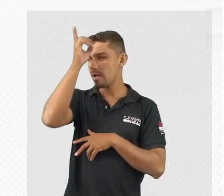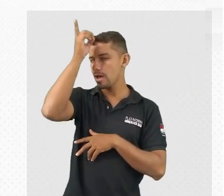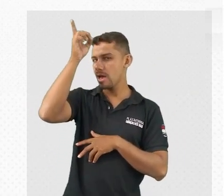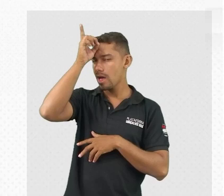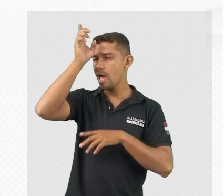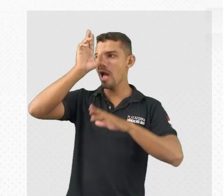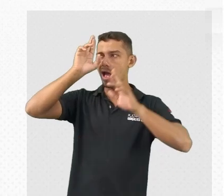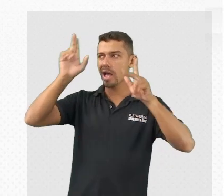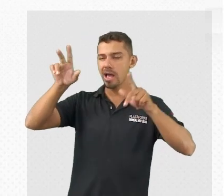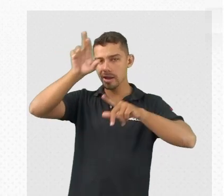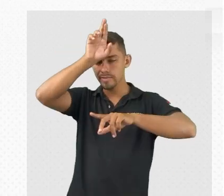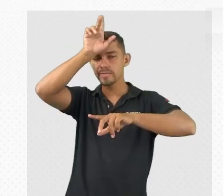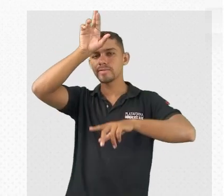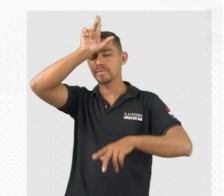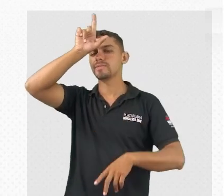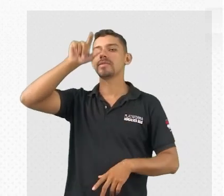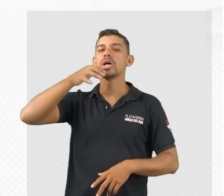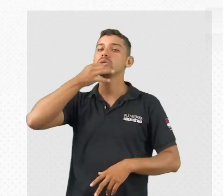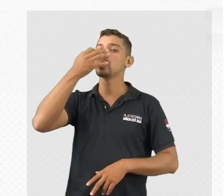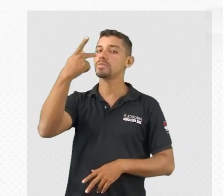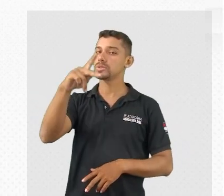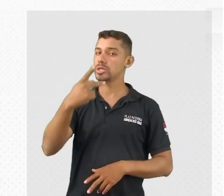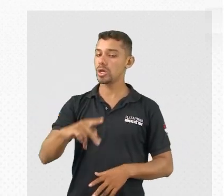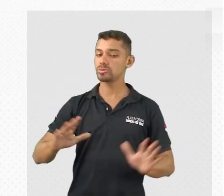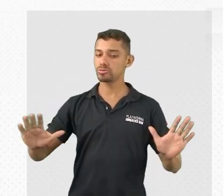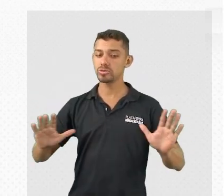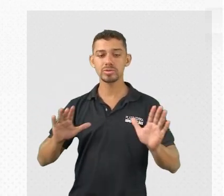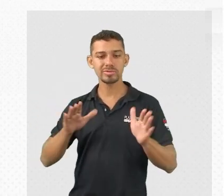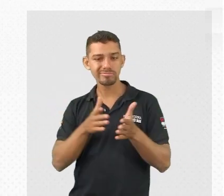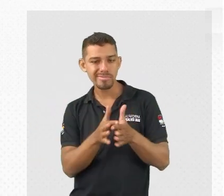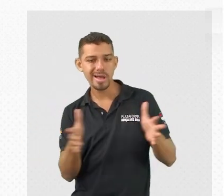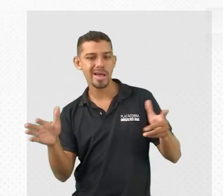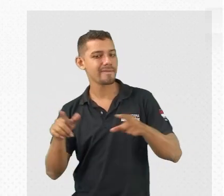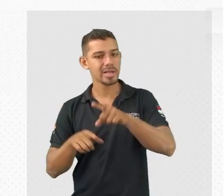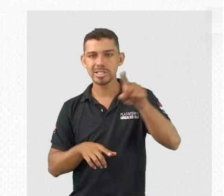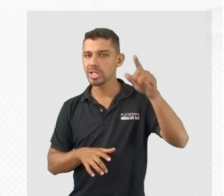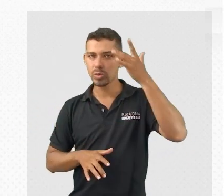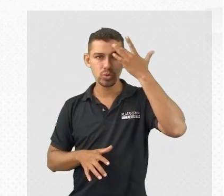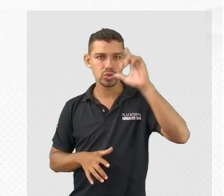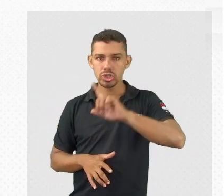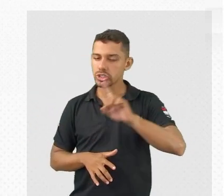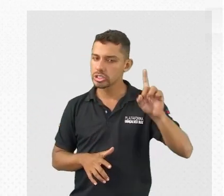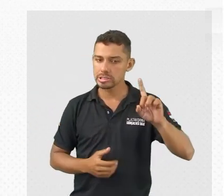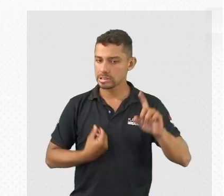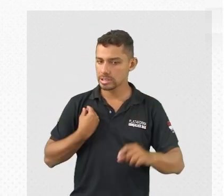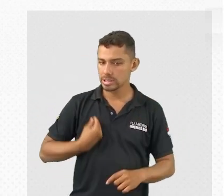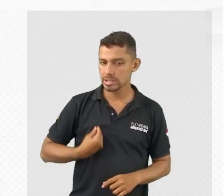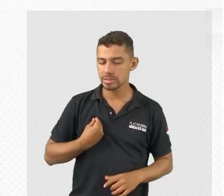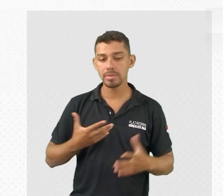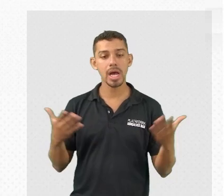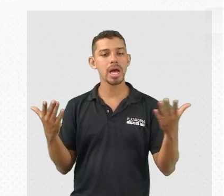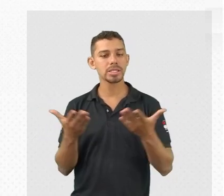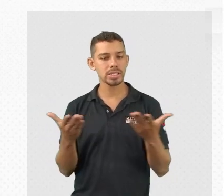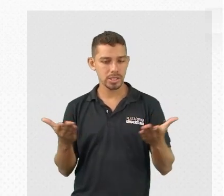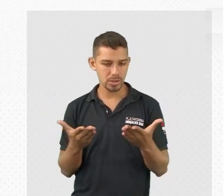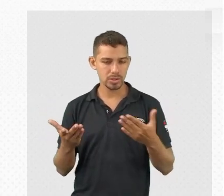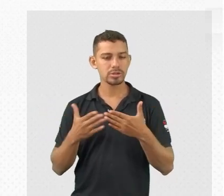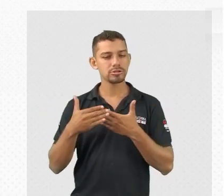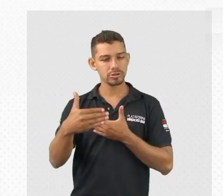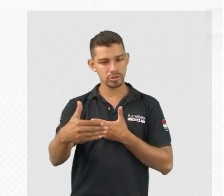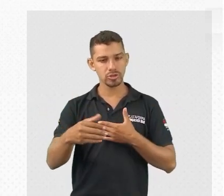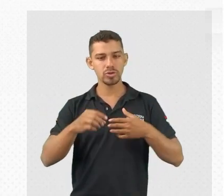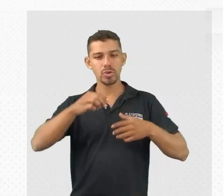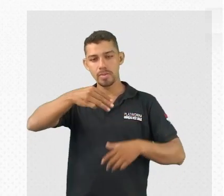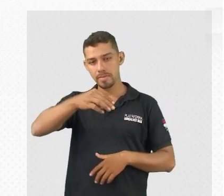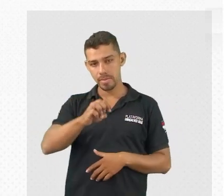e que vai acabar influenciando a tua opinião acerca de coisas que você não fazia ideia que existiam, mas que agora, a partir de um meme,